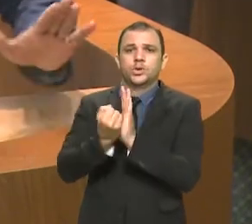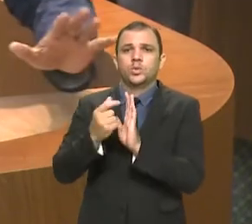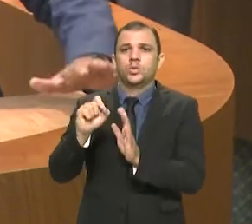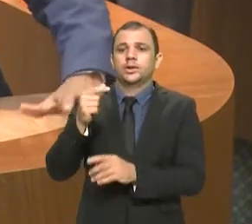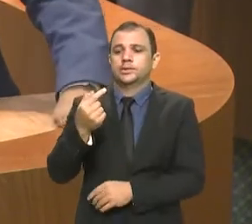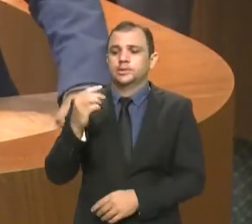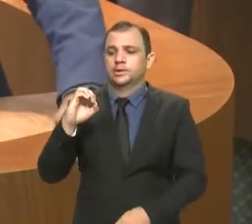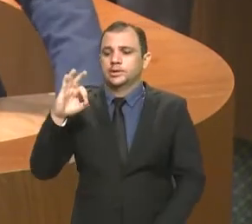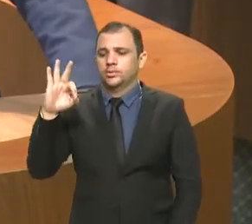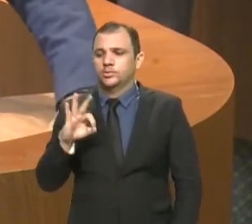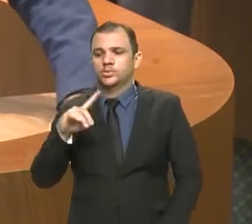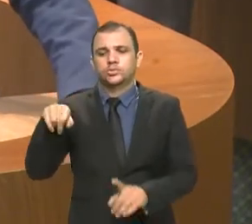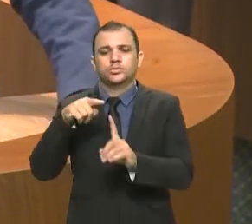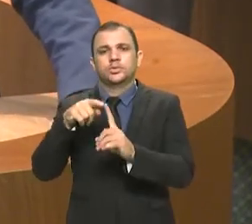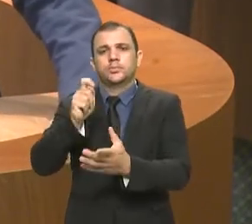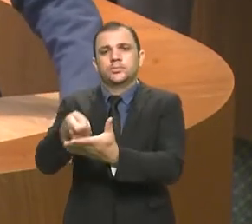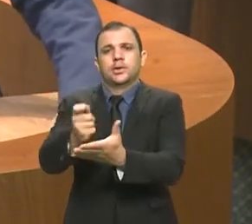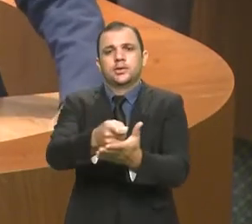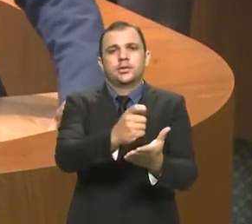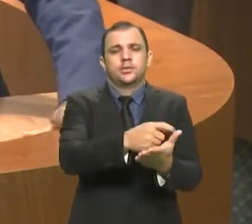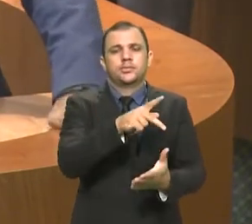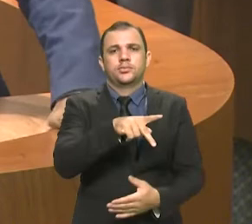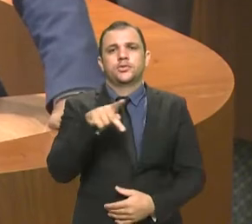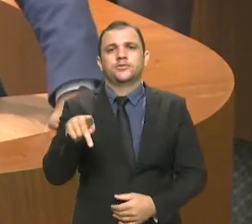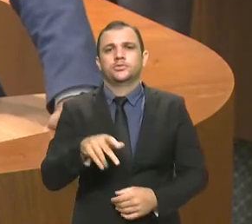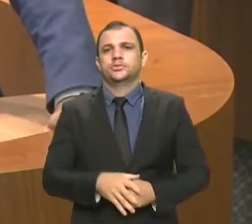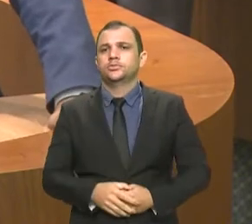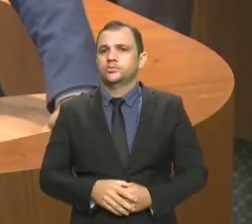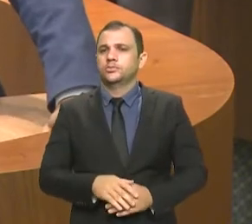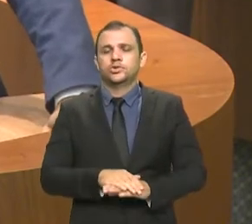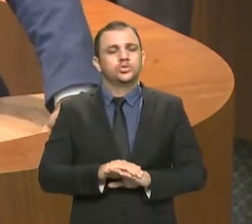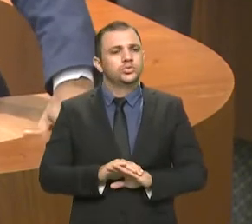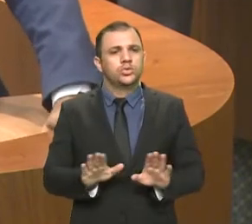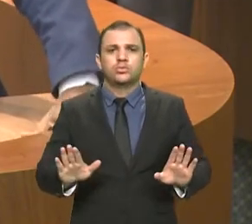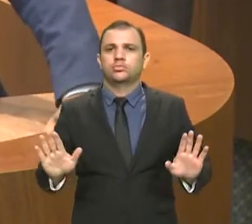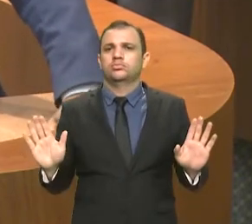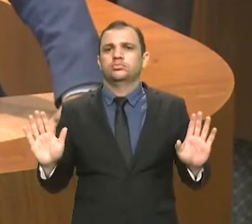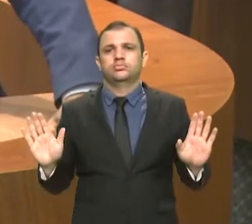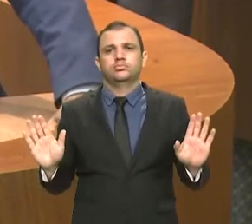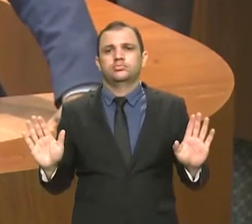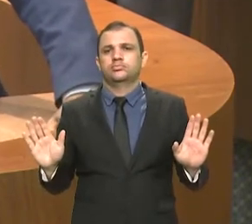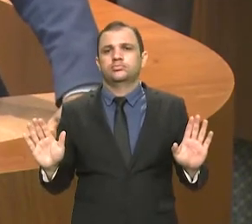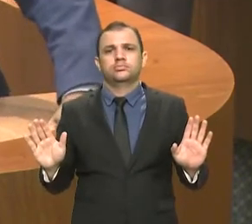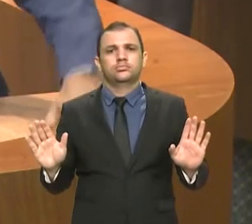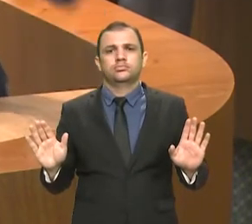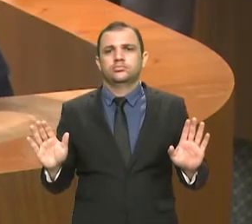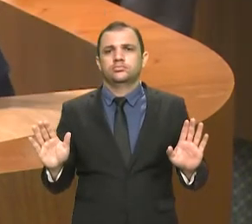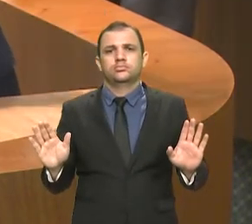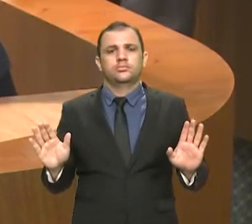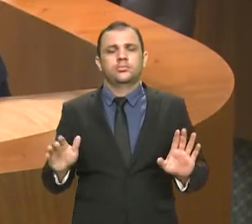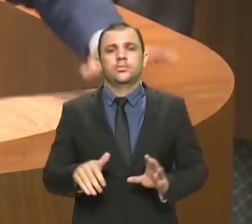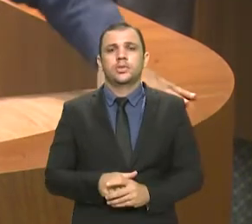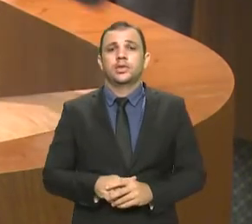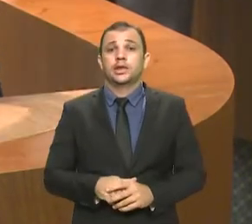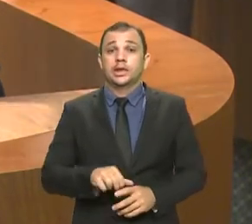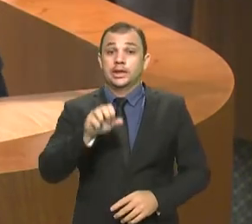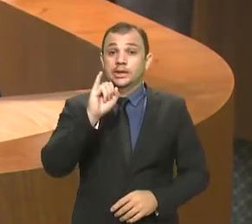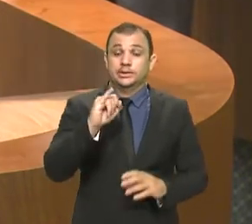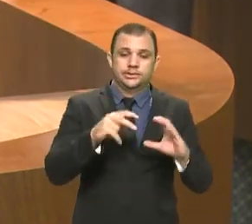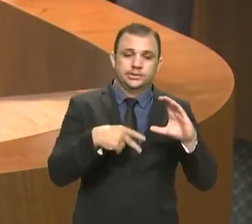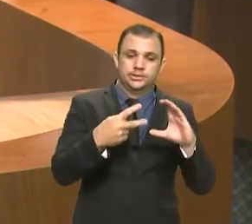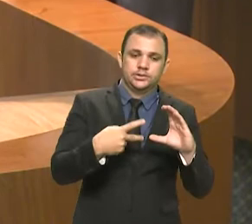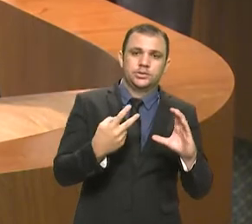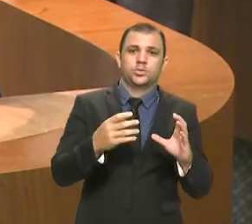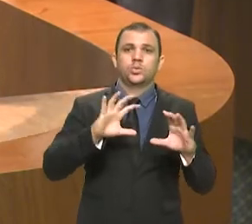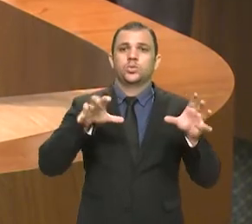E ponto final. Ponto final. Acabou. Se a Câmara de Vereadores, se os